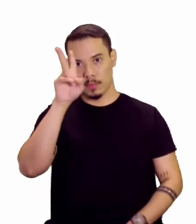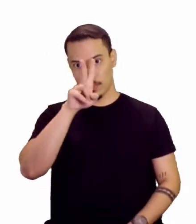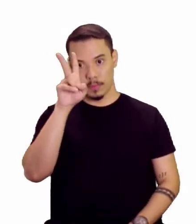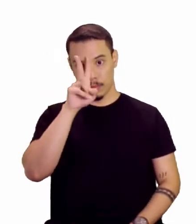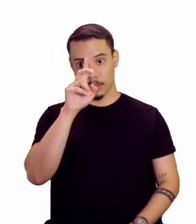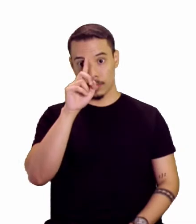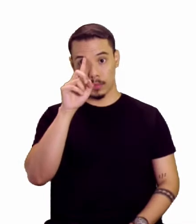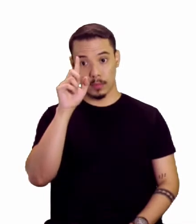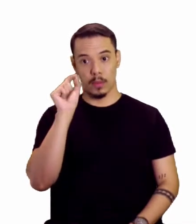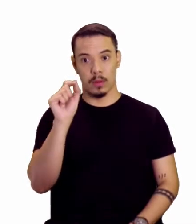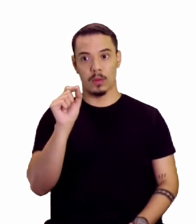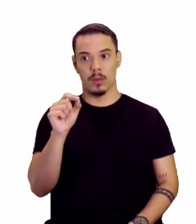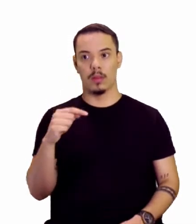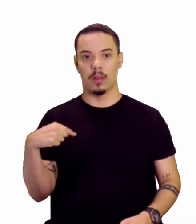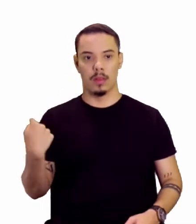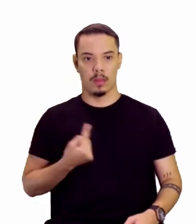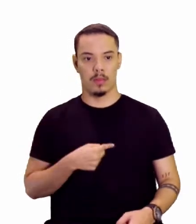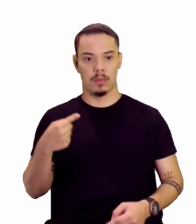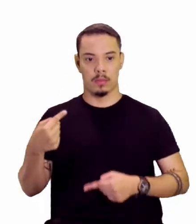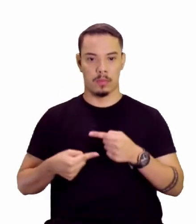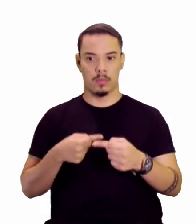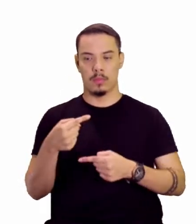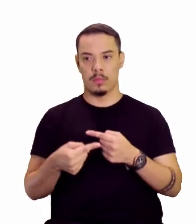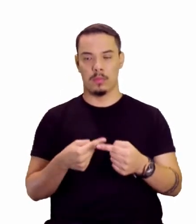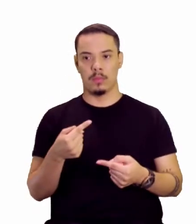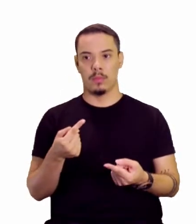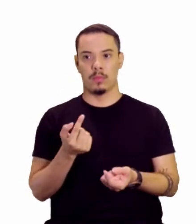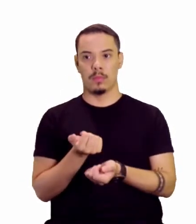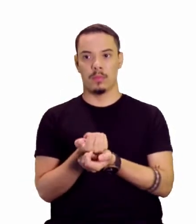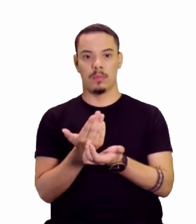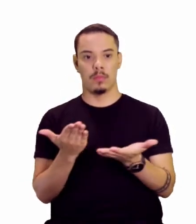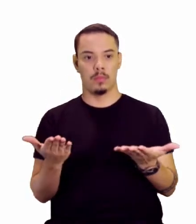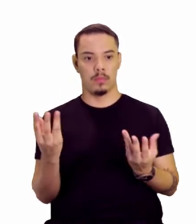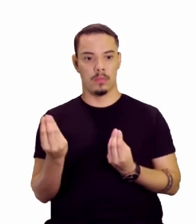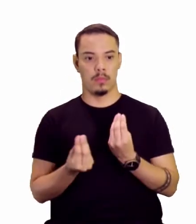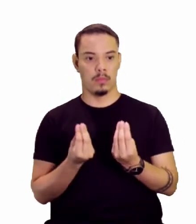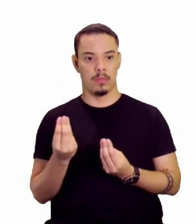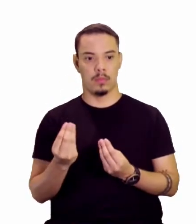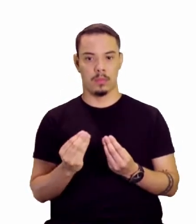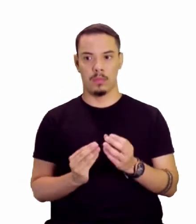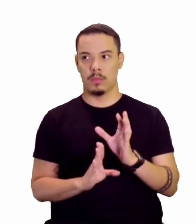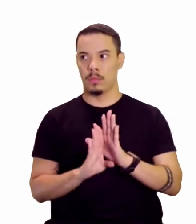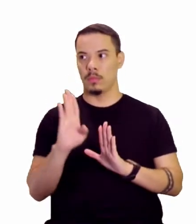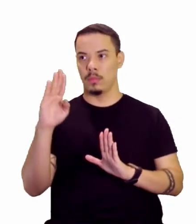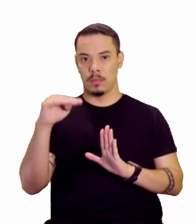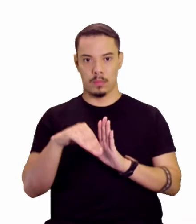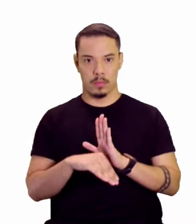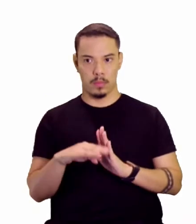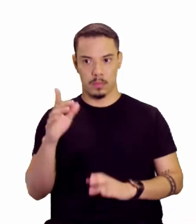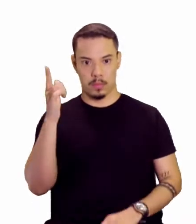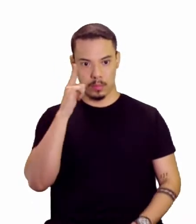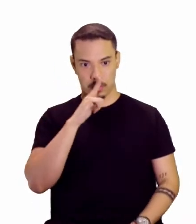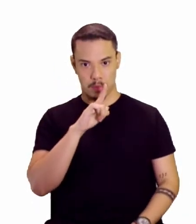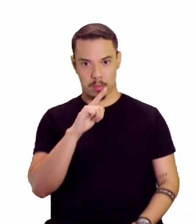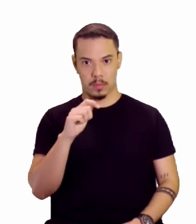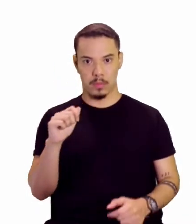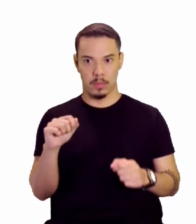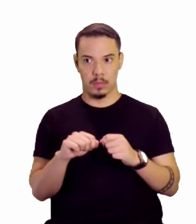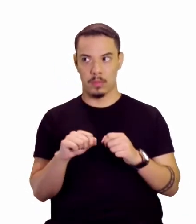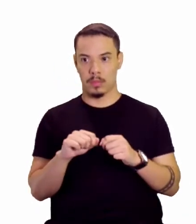da nossa trajetória, ela é dada por, né, de cima para baixo, fechado. Então, deixa eu fazer um